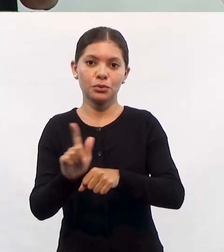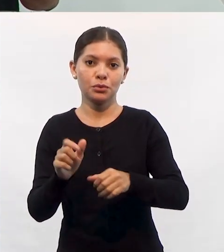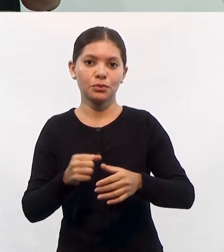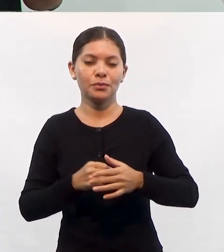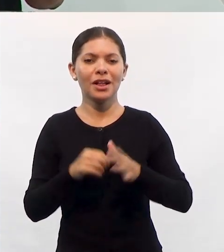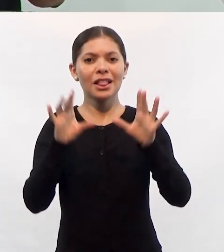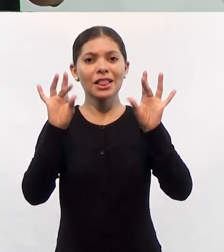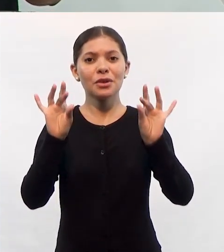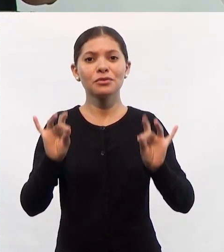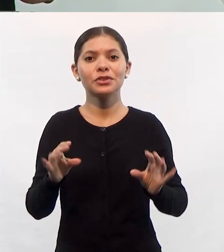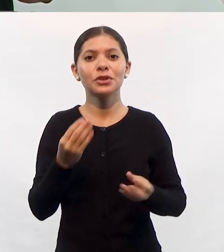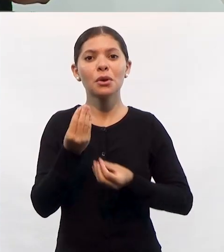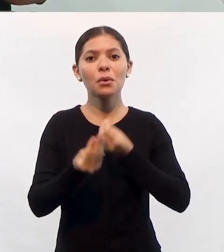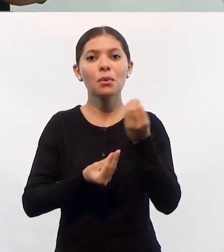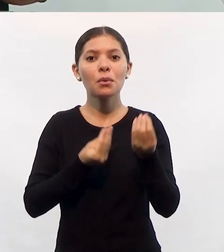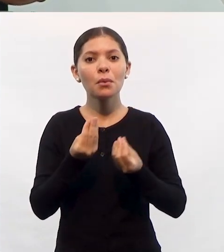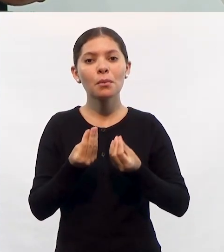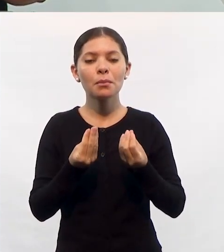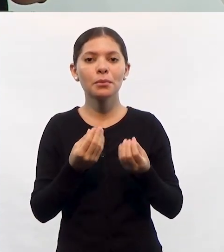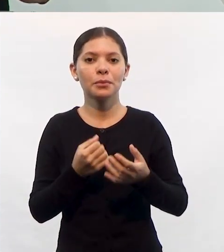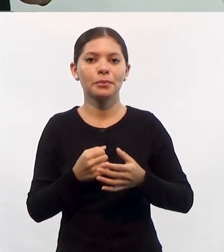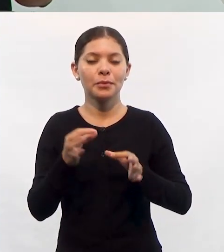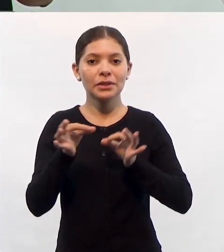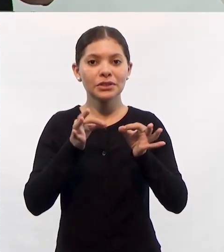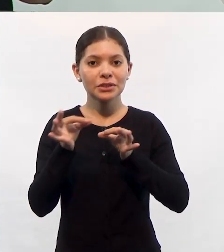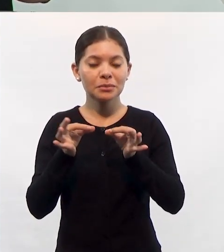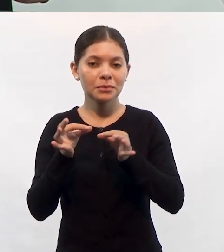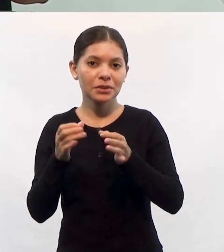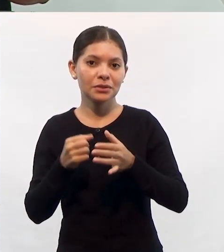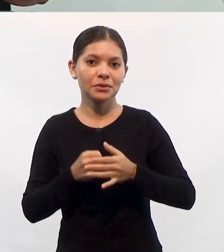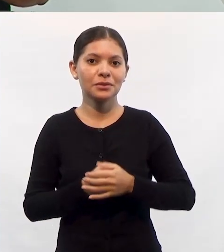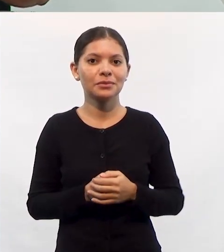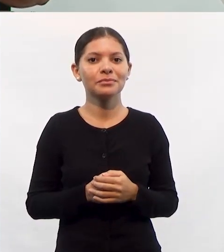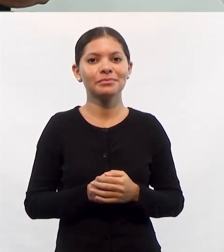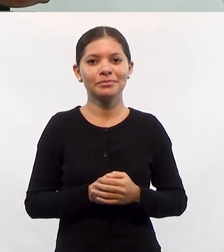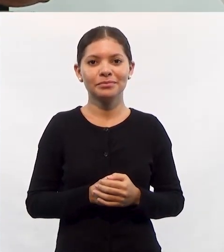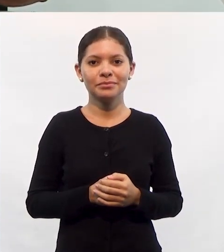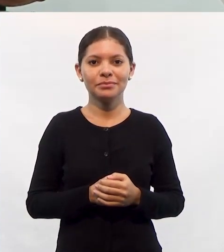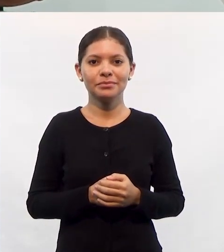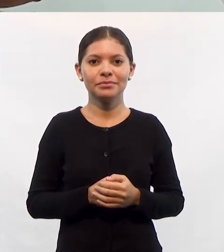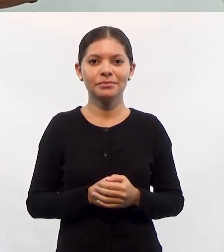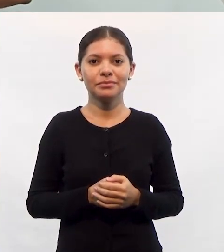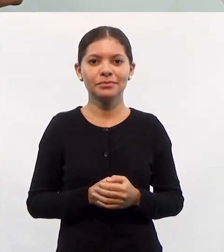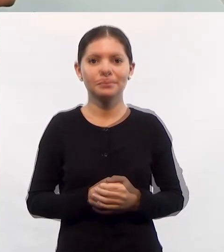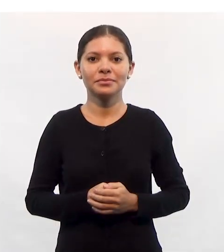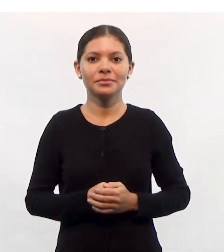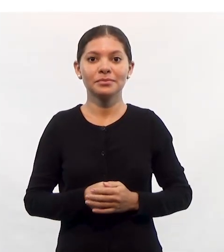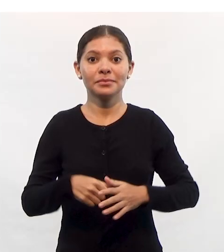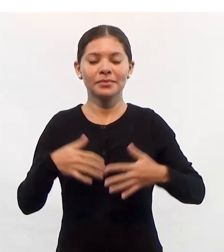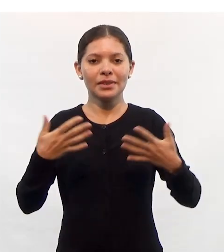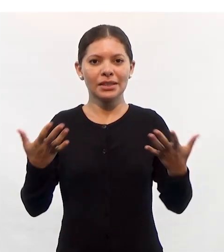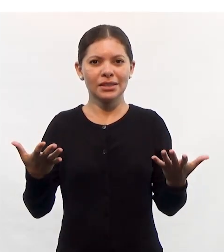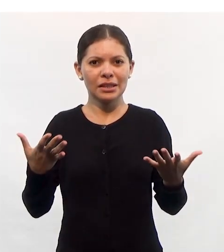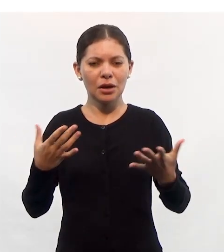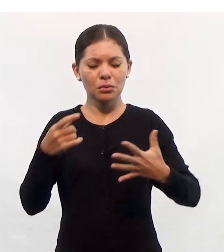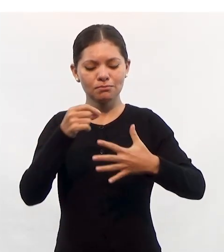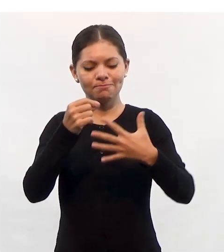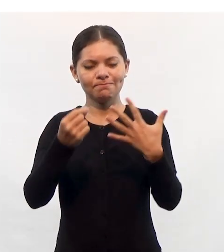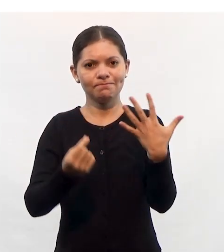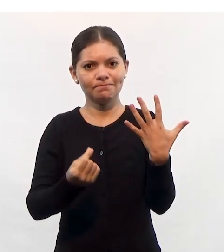a definir como a opressão de planejamento e controle da produção irá ser feita então